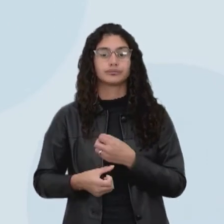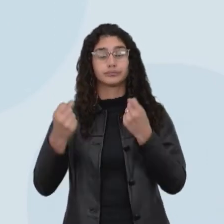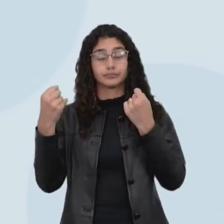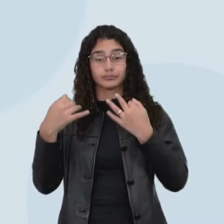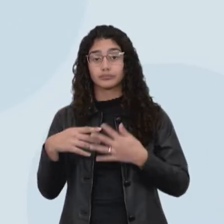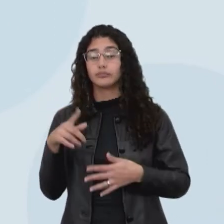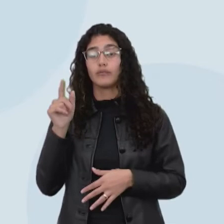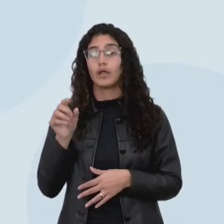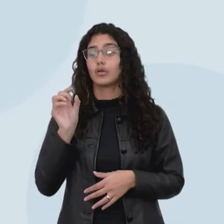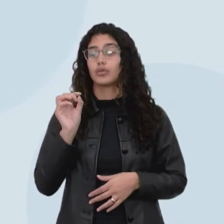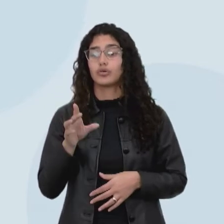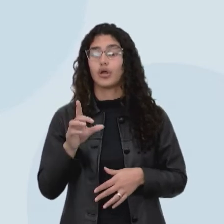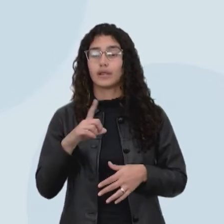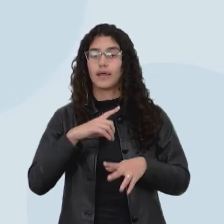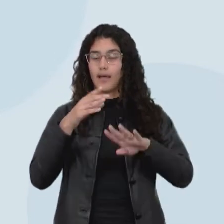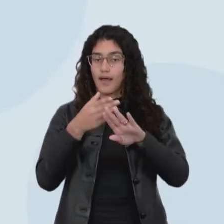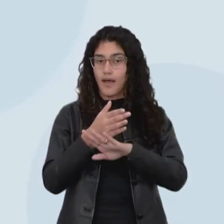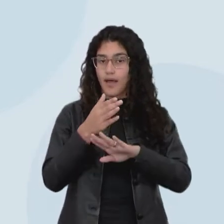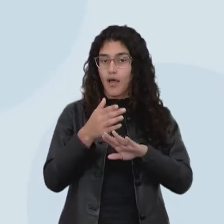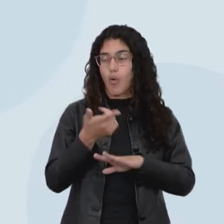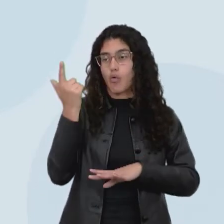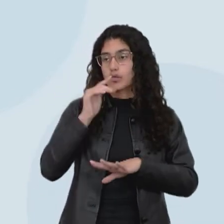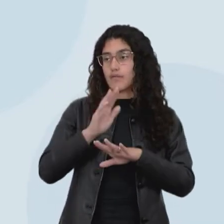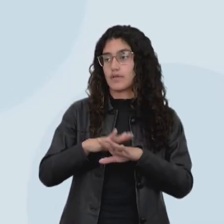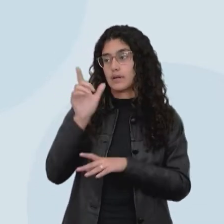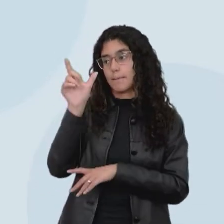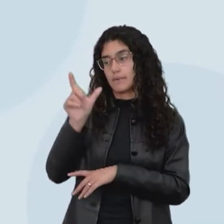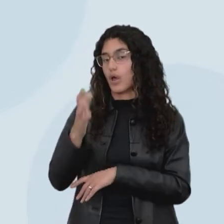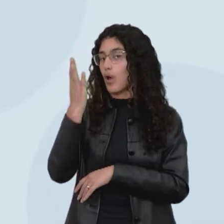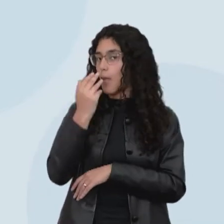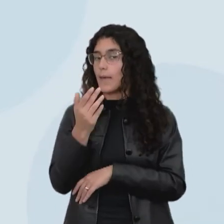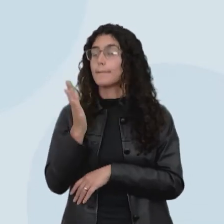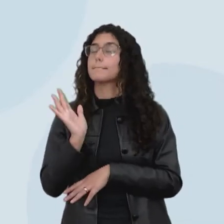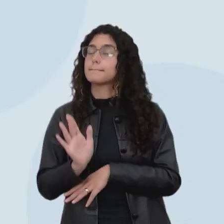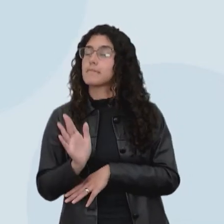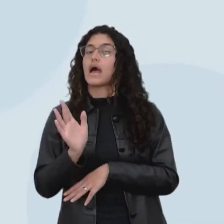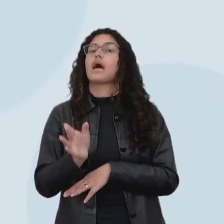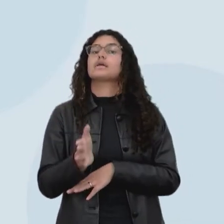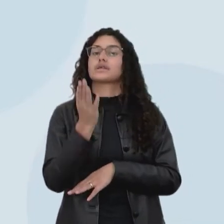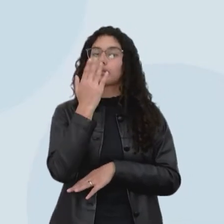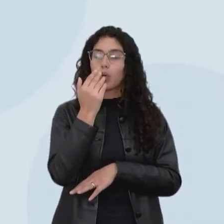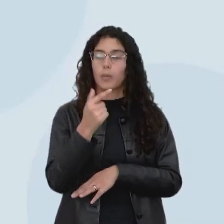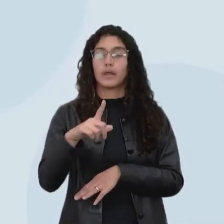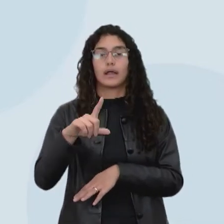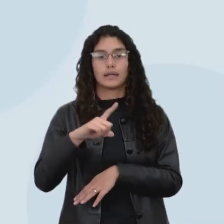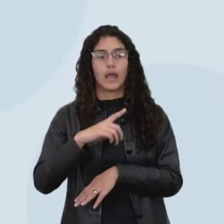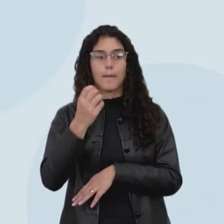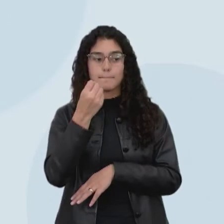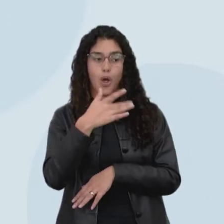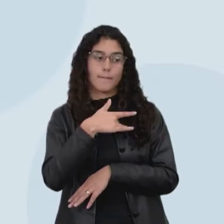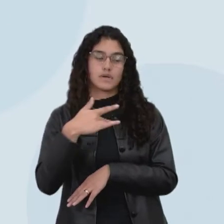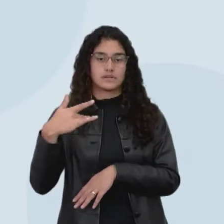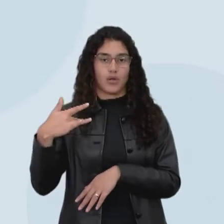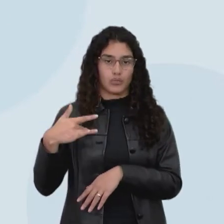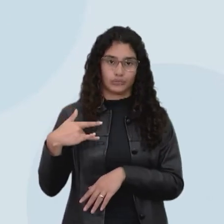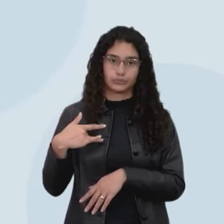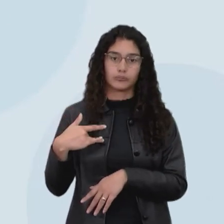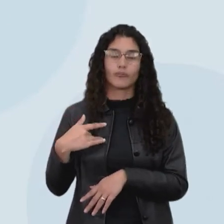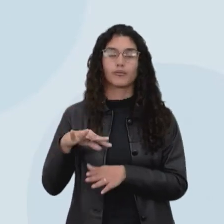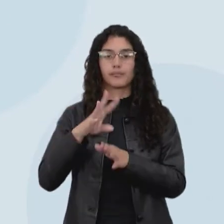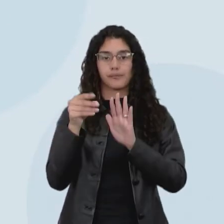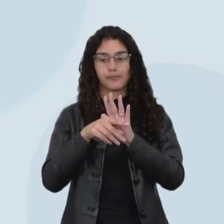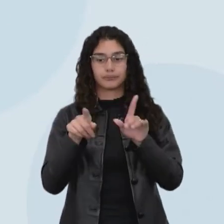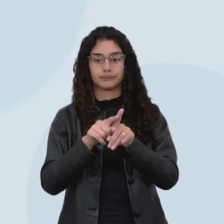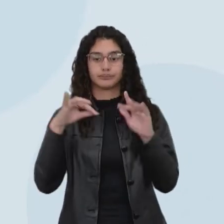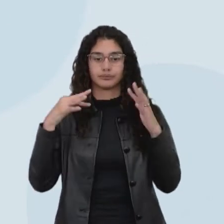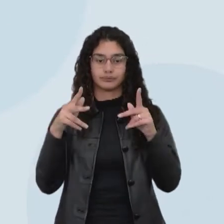não é só dar acesso à alimentação, mas uma alimentação que promova a saúde, seja nutritiva, né, e que inclua